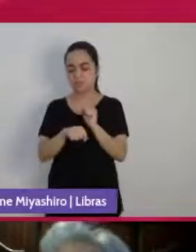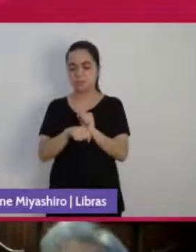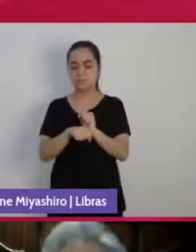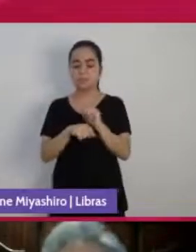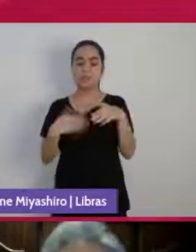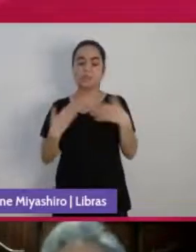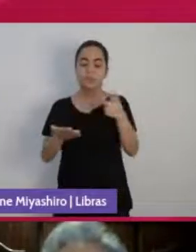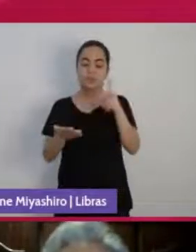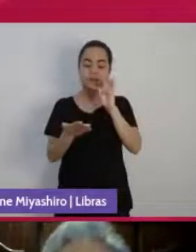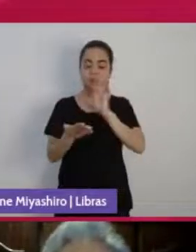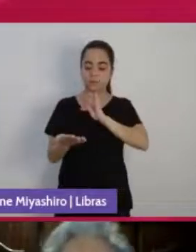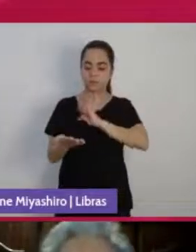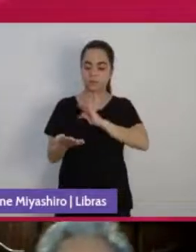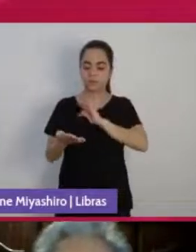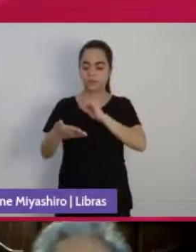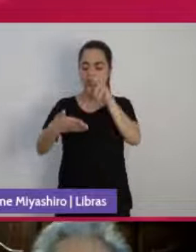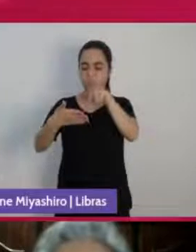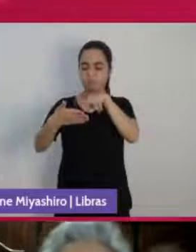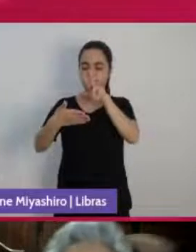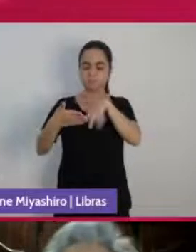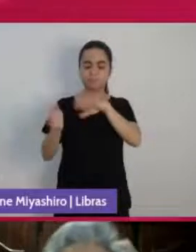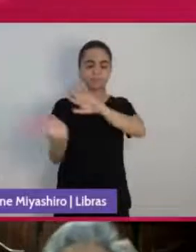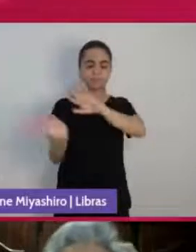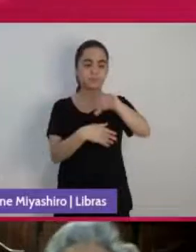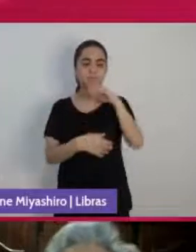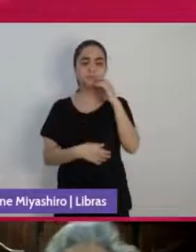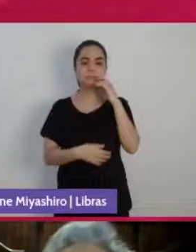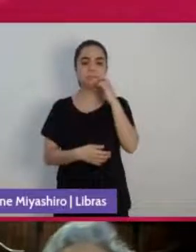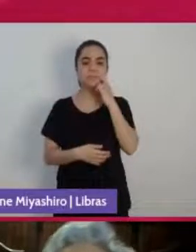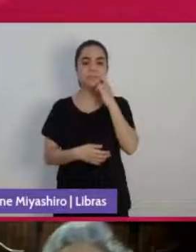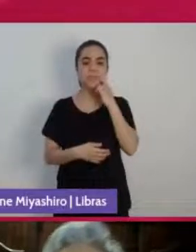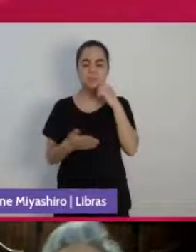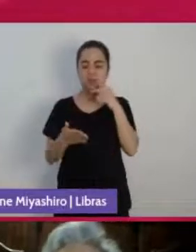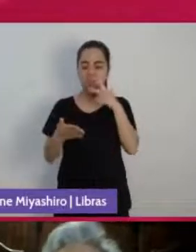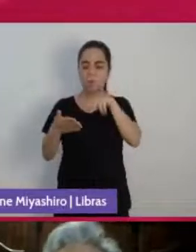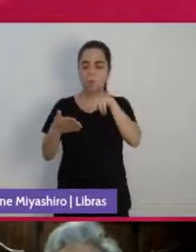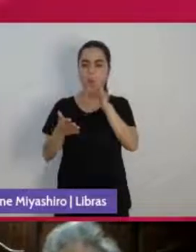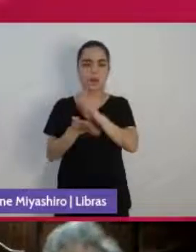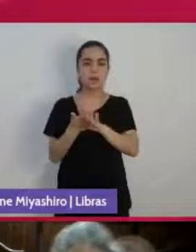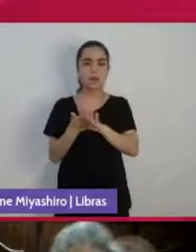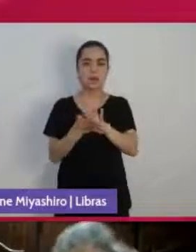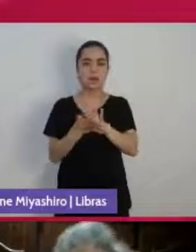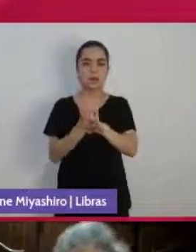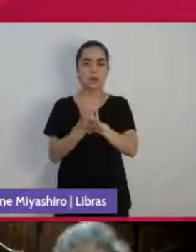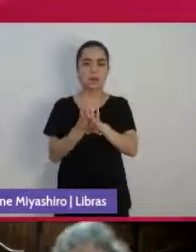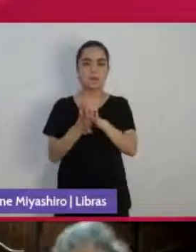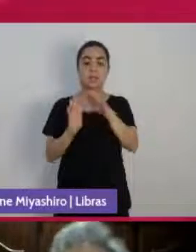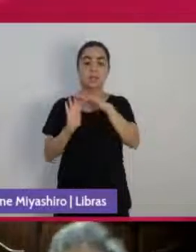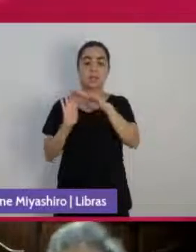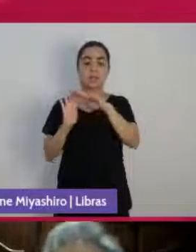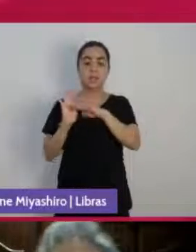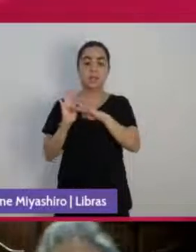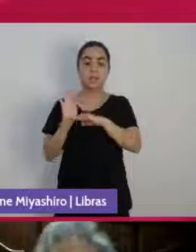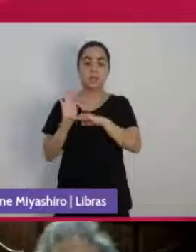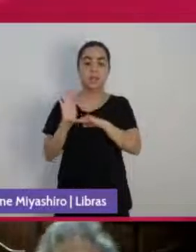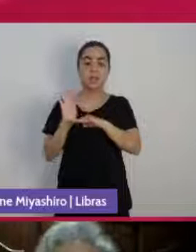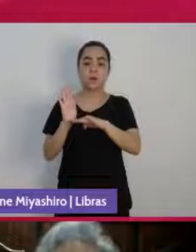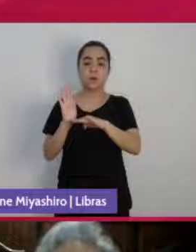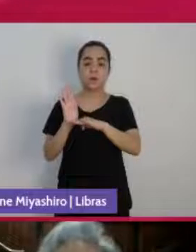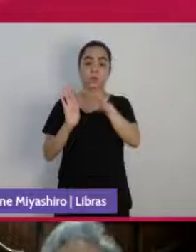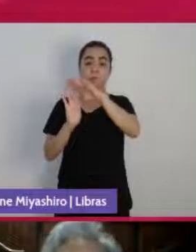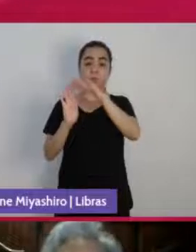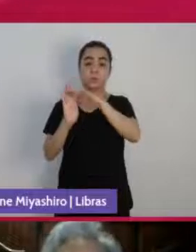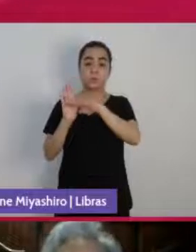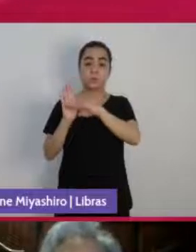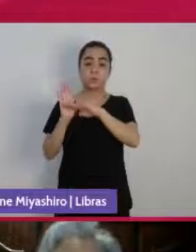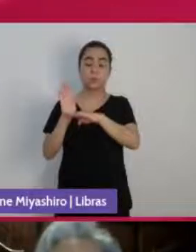pega o questionário e joga para o lado. Nem olha. E olha que aqui eu listei os itens